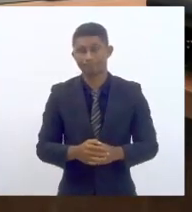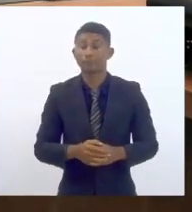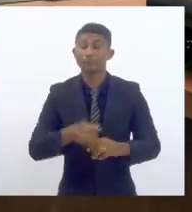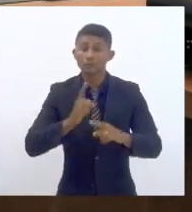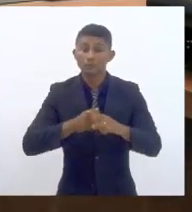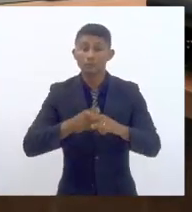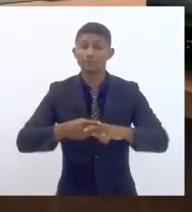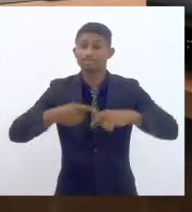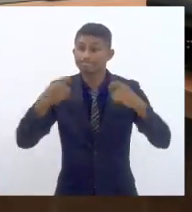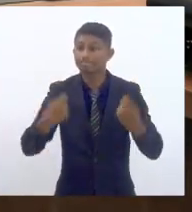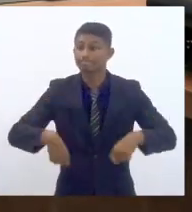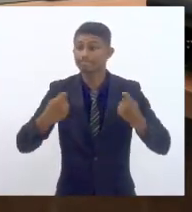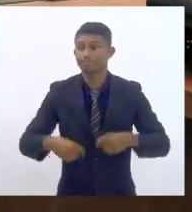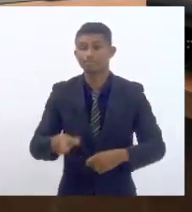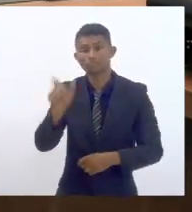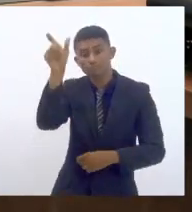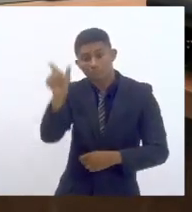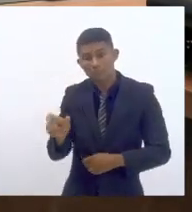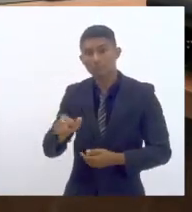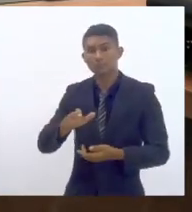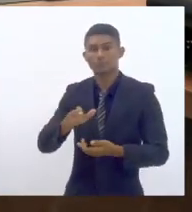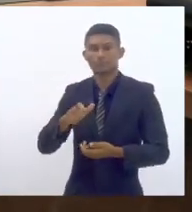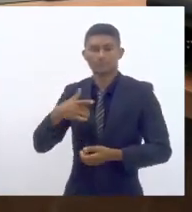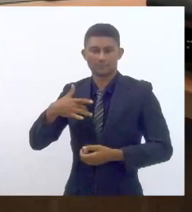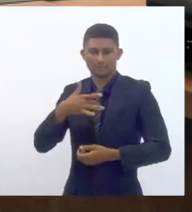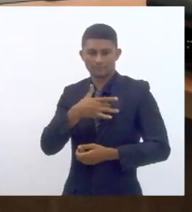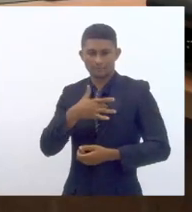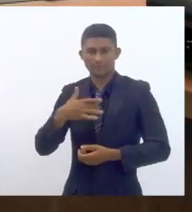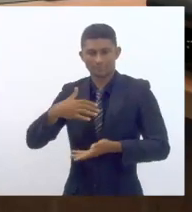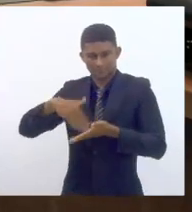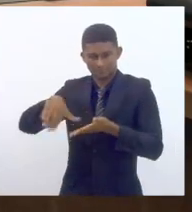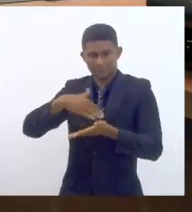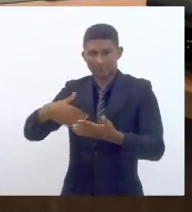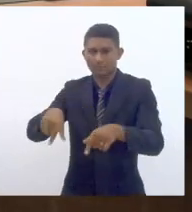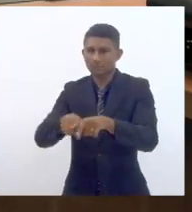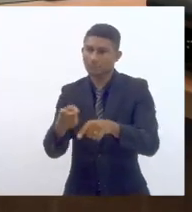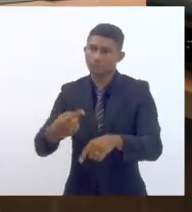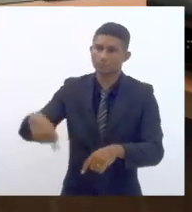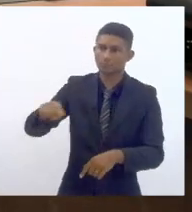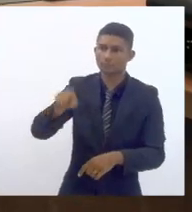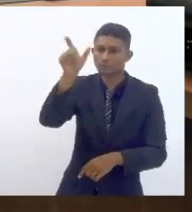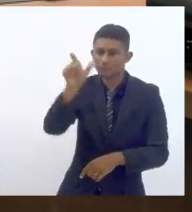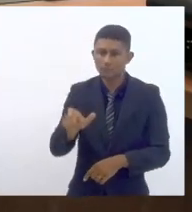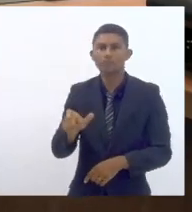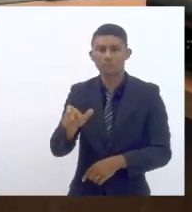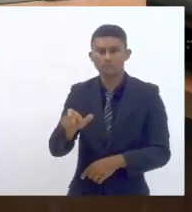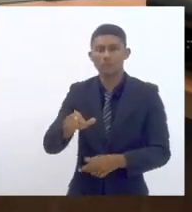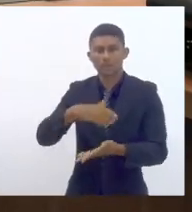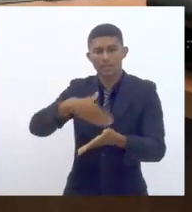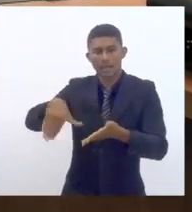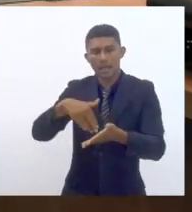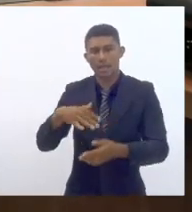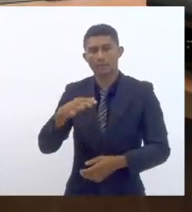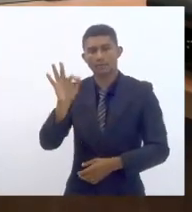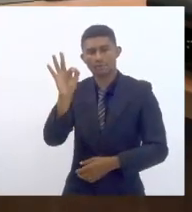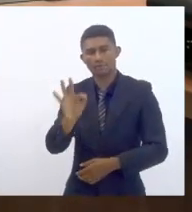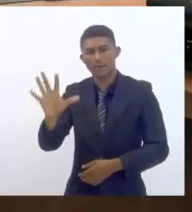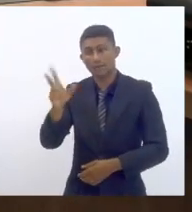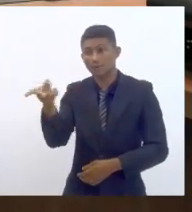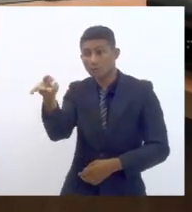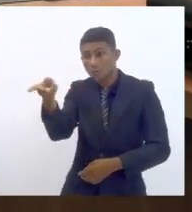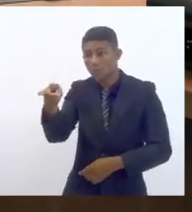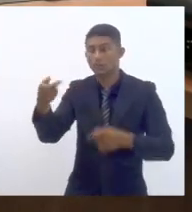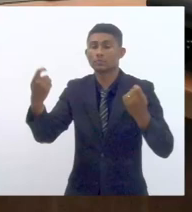que o secretário de Saúde e o secretário de Fazenda precisa que eles soltem